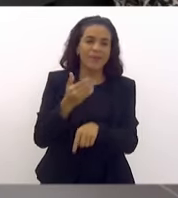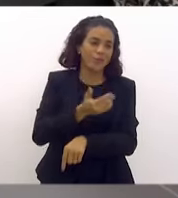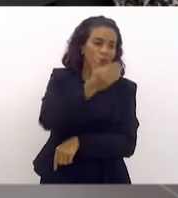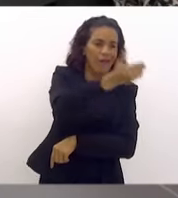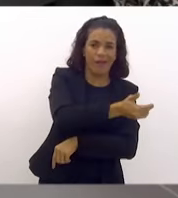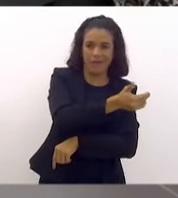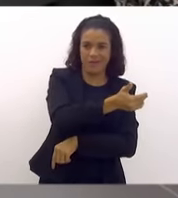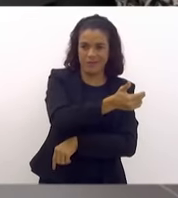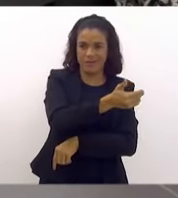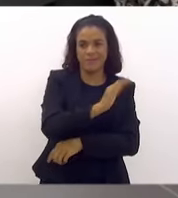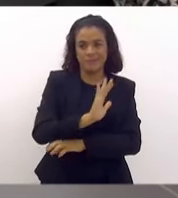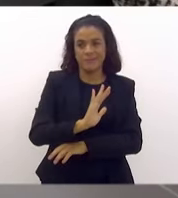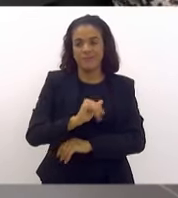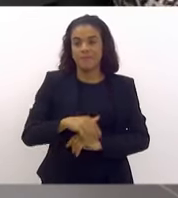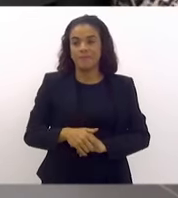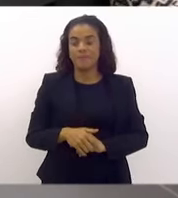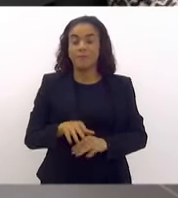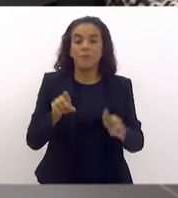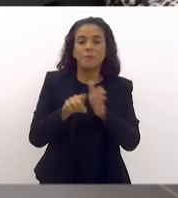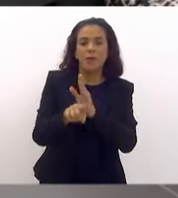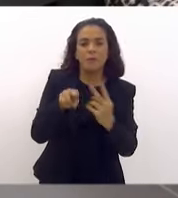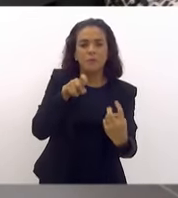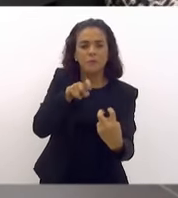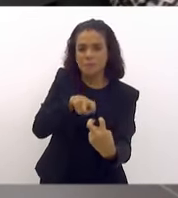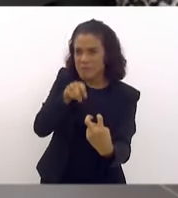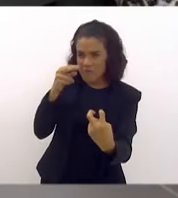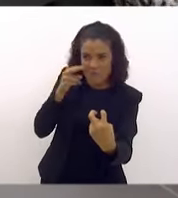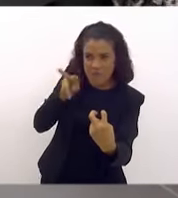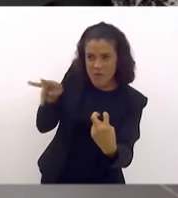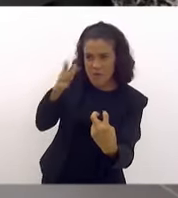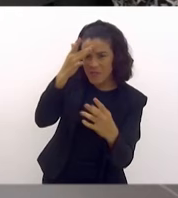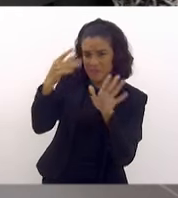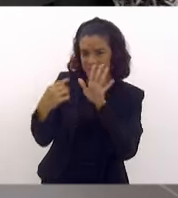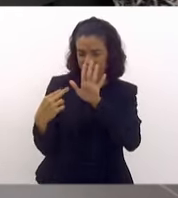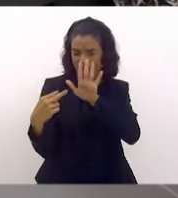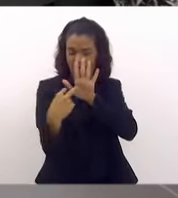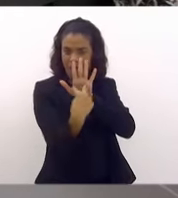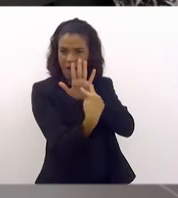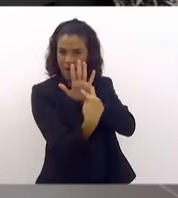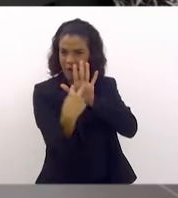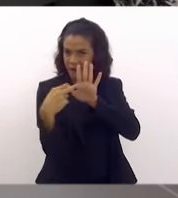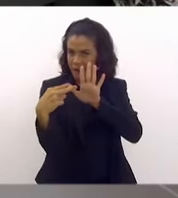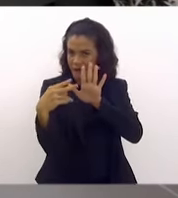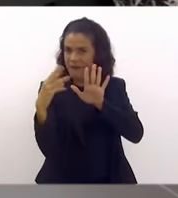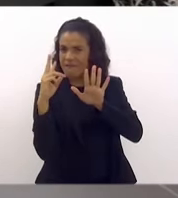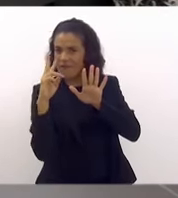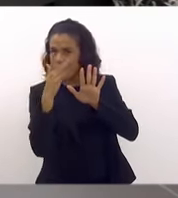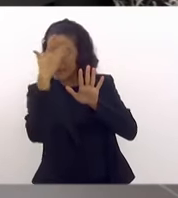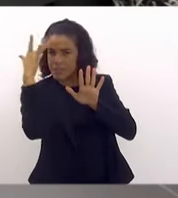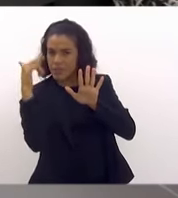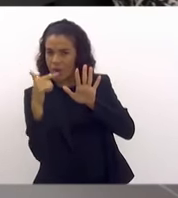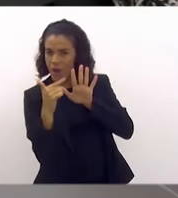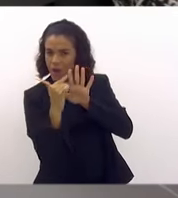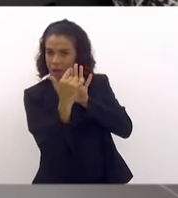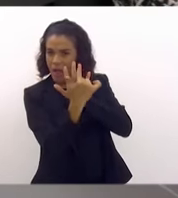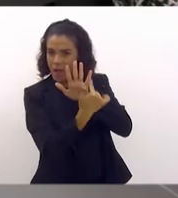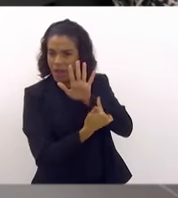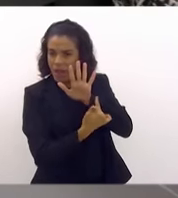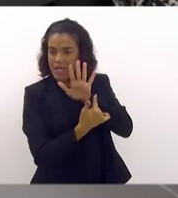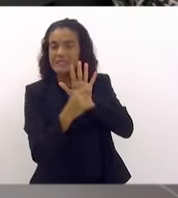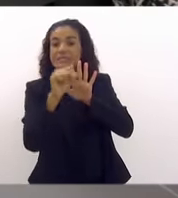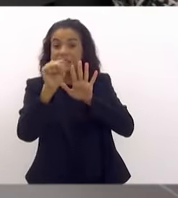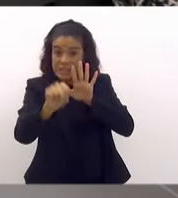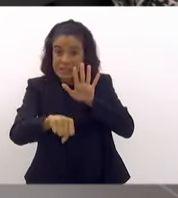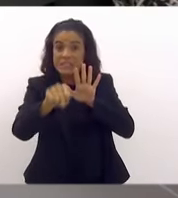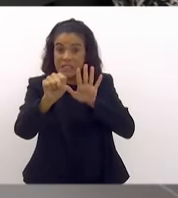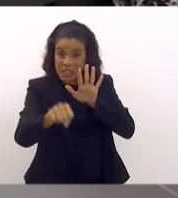reconhecimento á a vítima a senhora Olhou as pessoas lá dentro reconheceu alguém ela responde sim